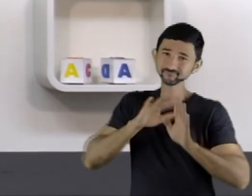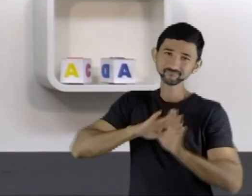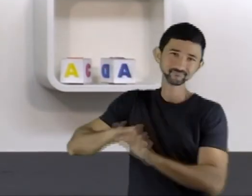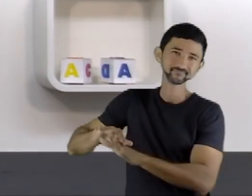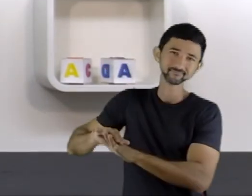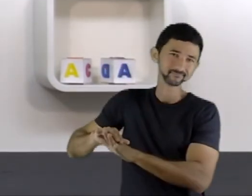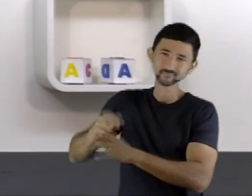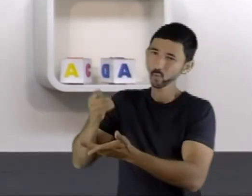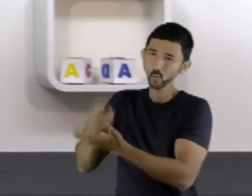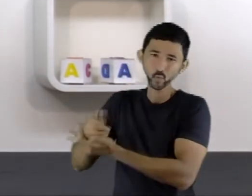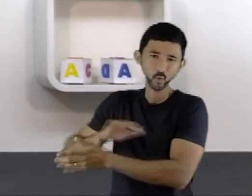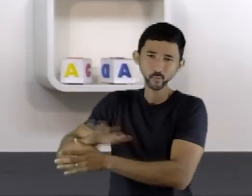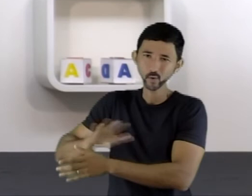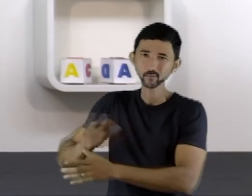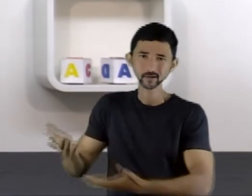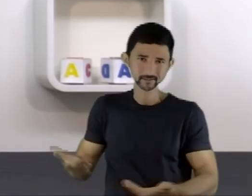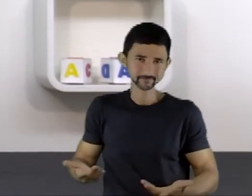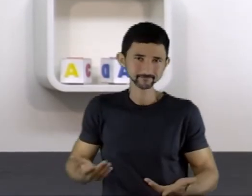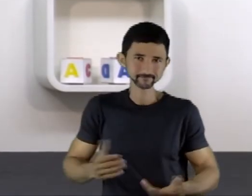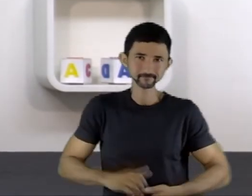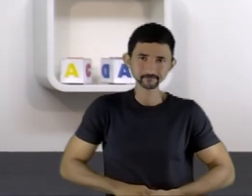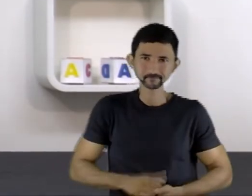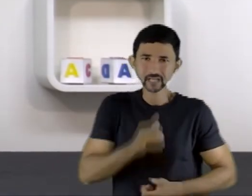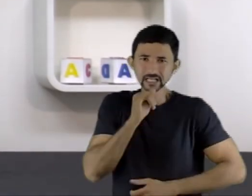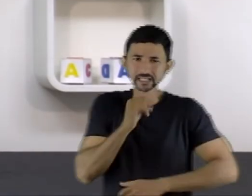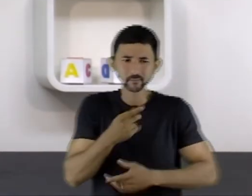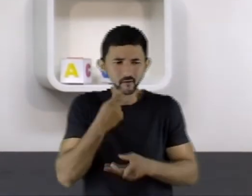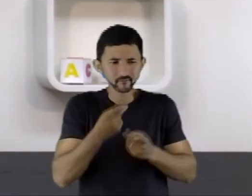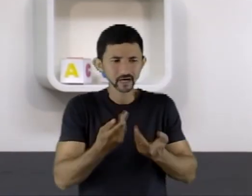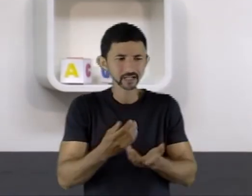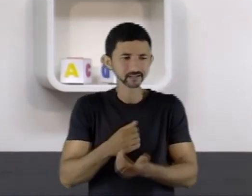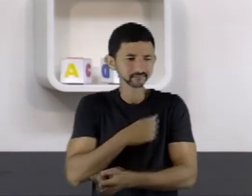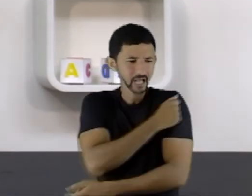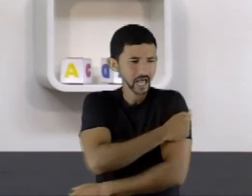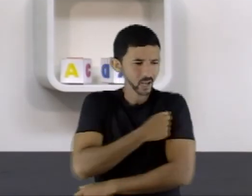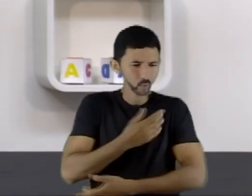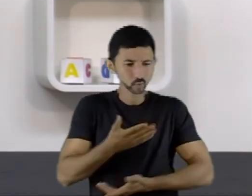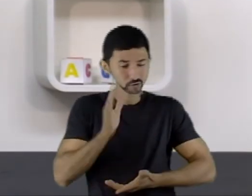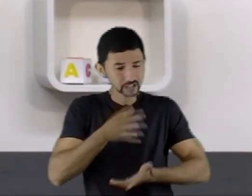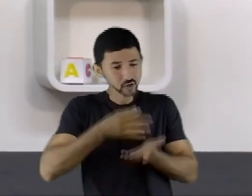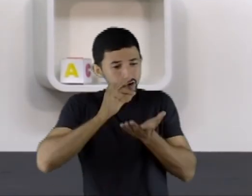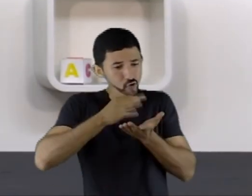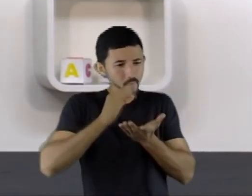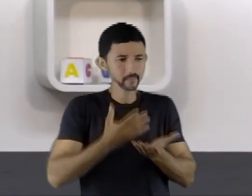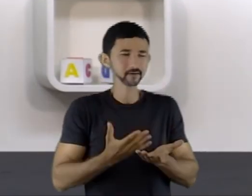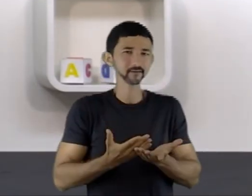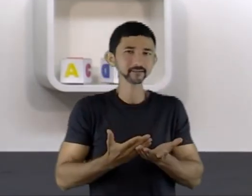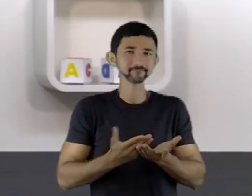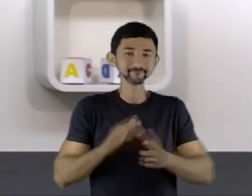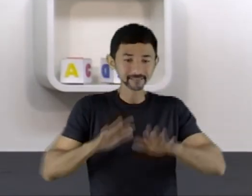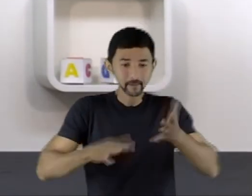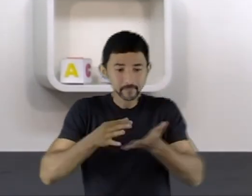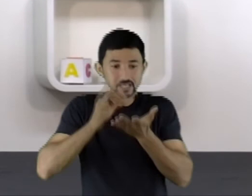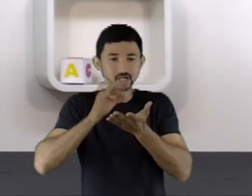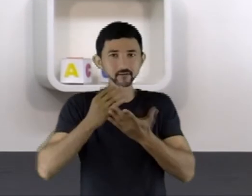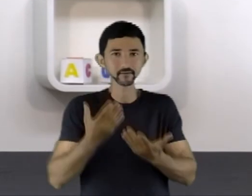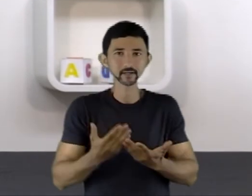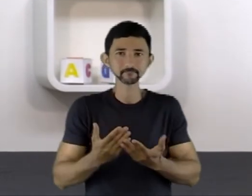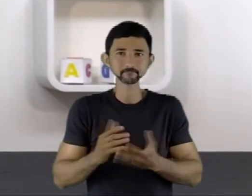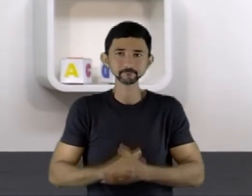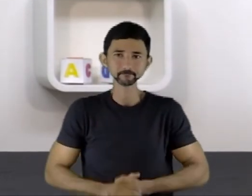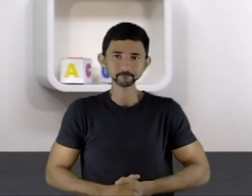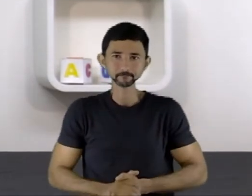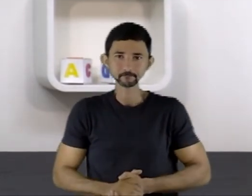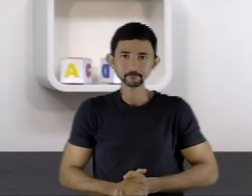gente aqui, a gente depende do café. Eu sempre falo para os meus alunos, a gente ainda não acordei porque eu ainda não tomei café. A gente depende do café, mas lá eles